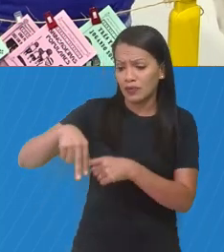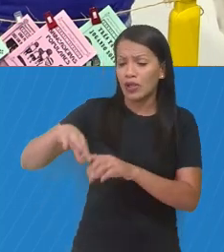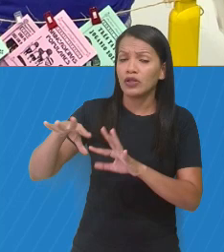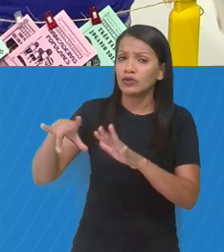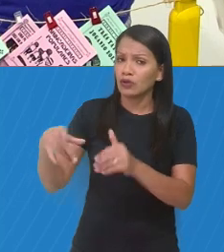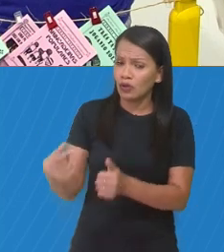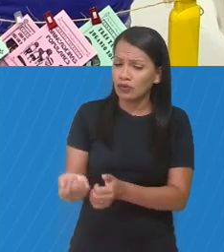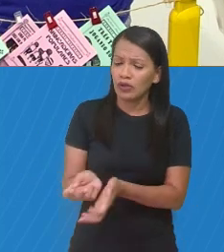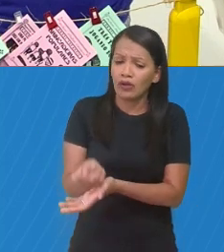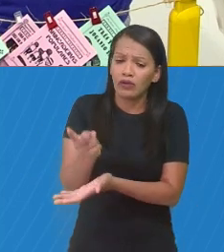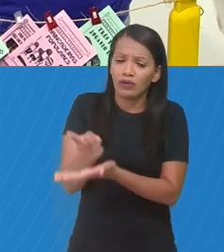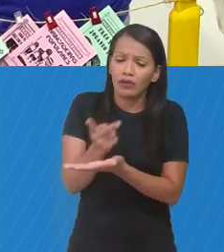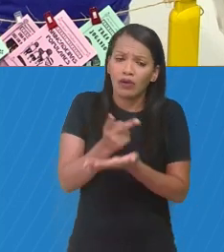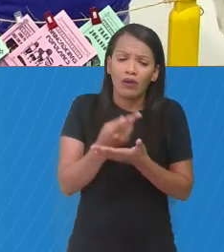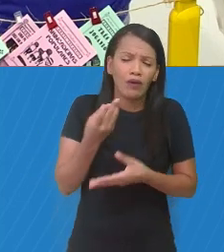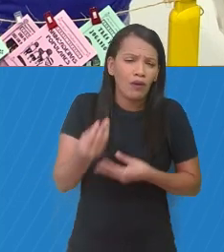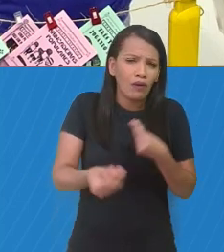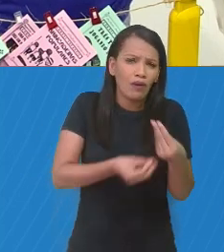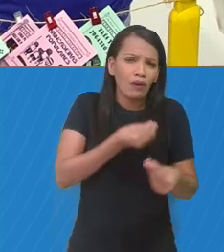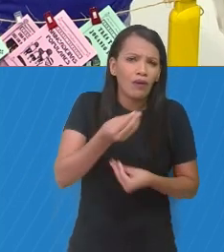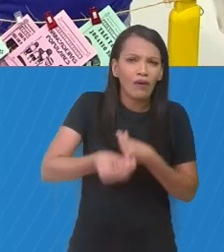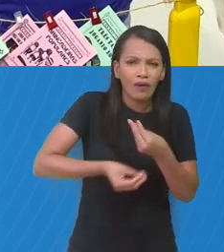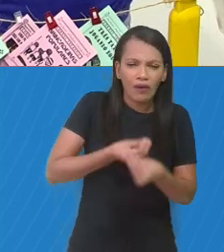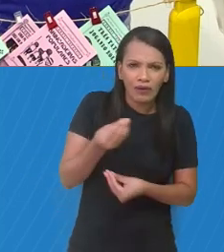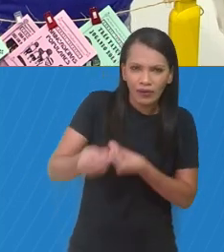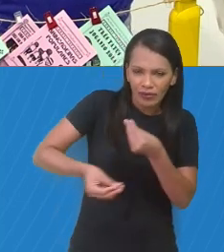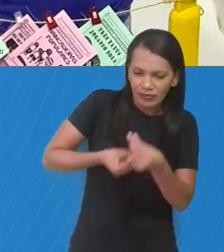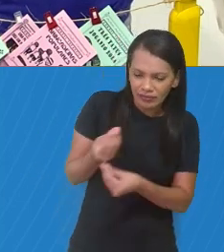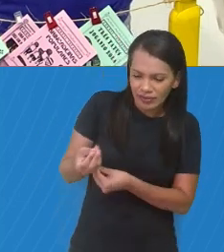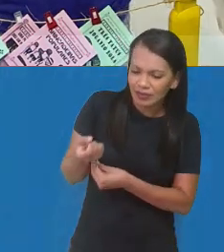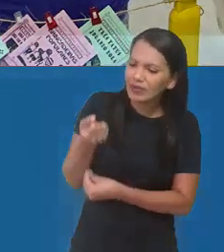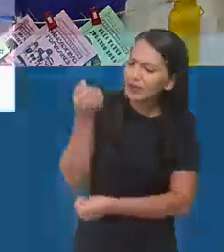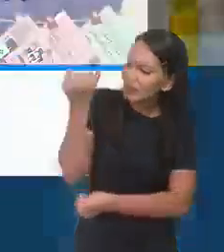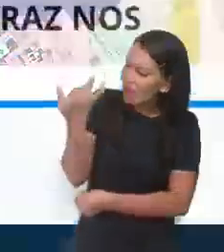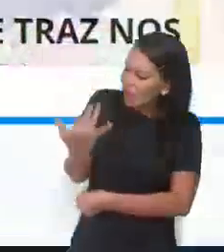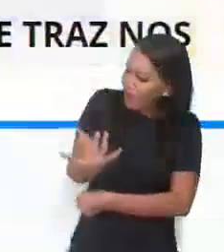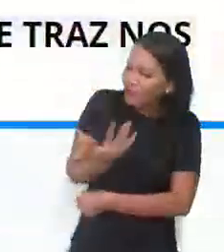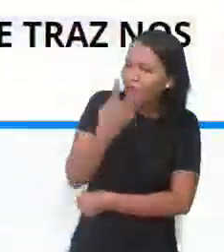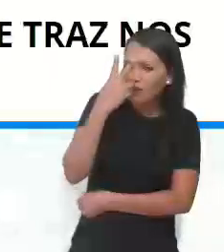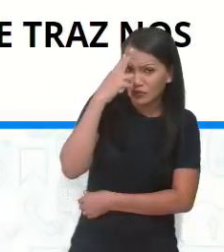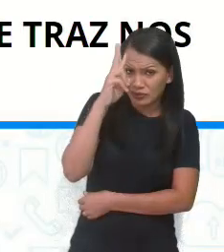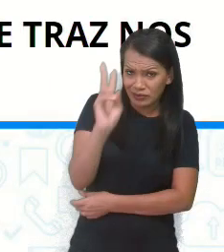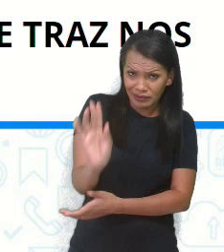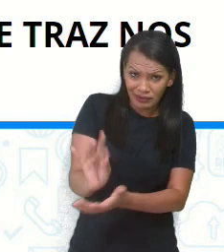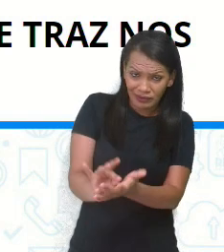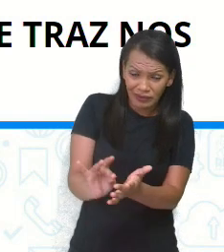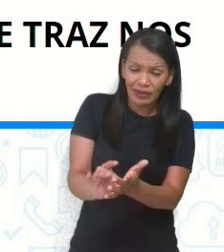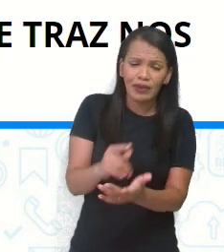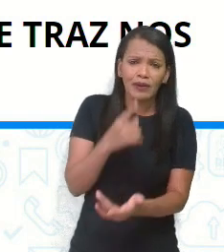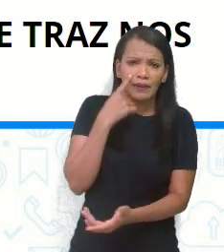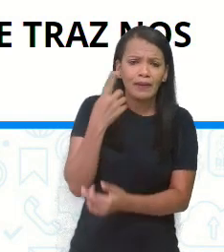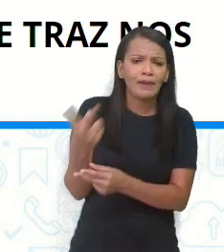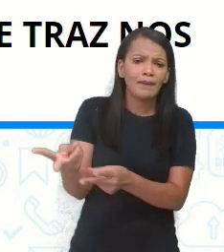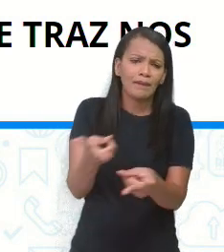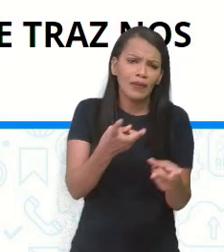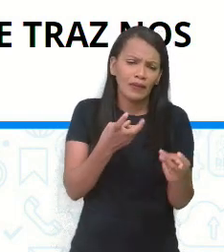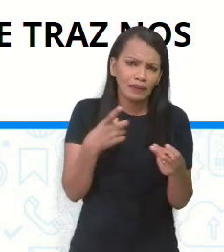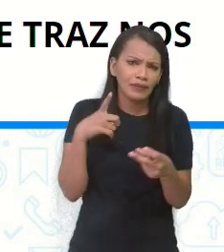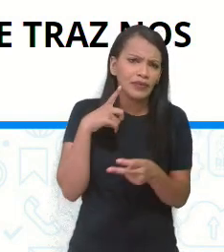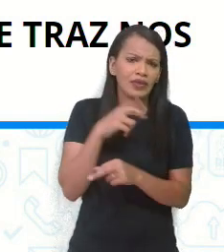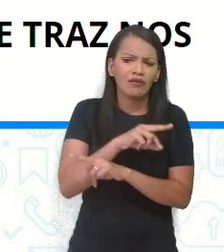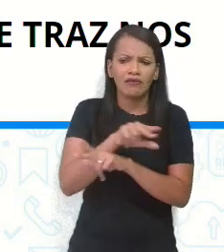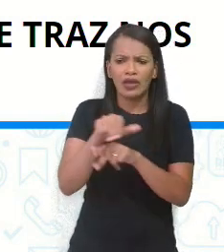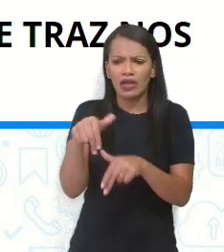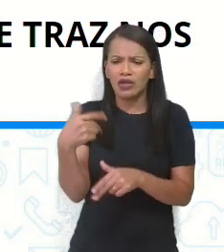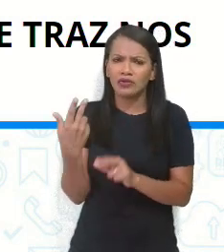esses acontecimentos, como se tivesse, não é, contando uma história. Aí você vai observar que tem várias